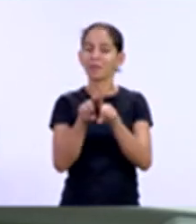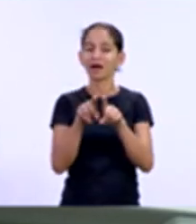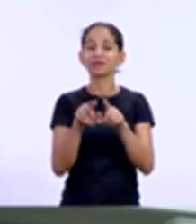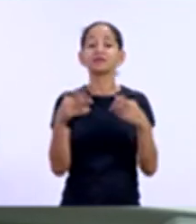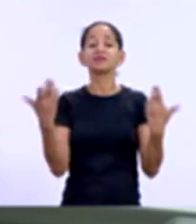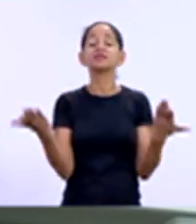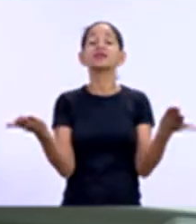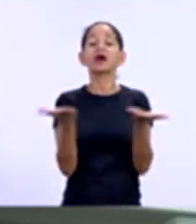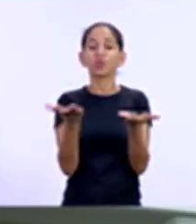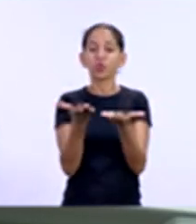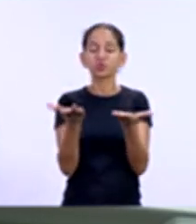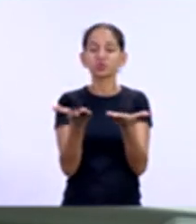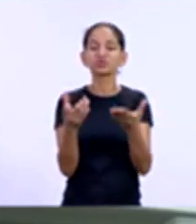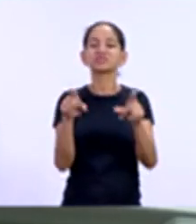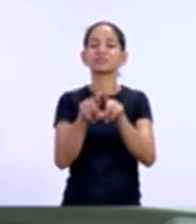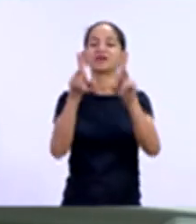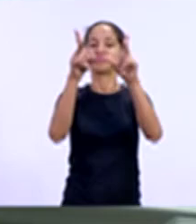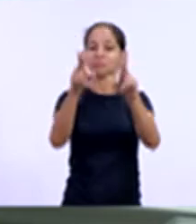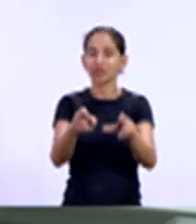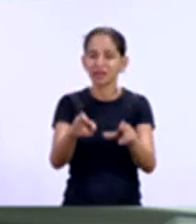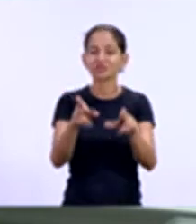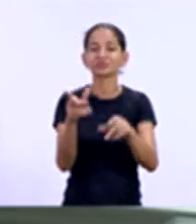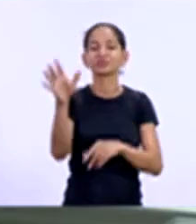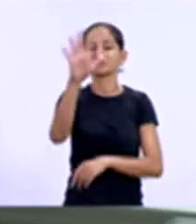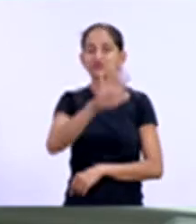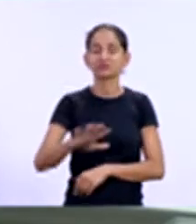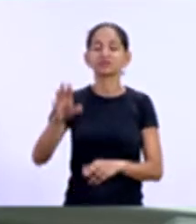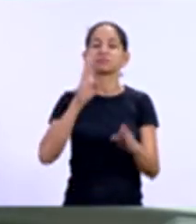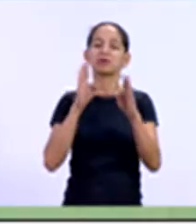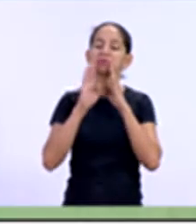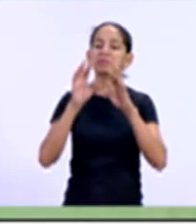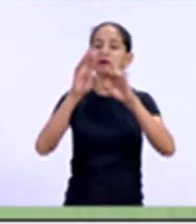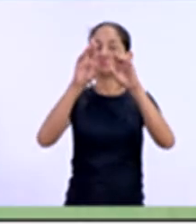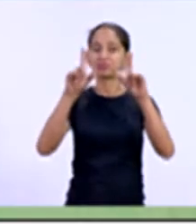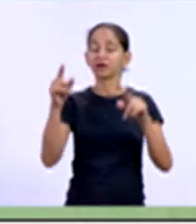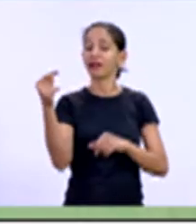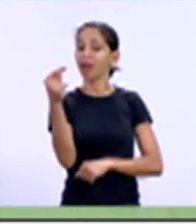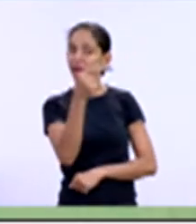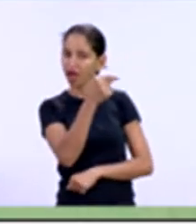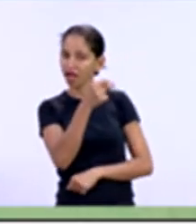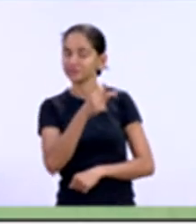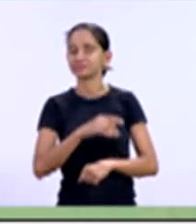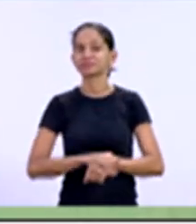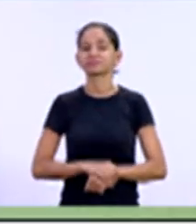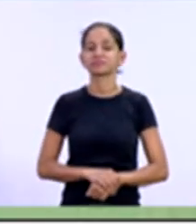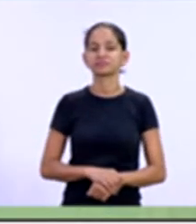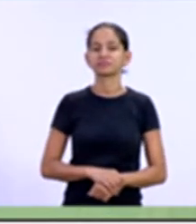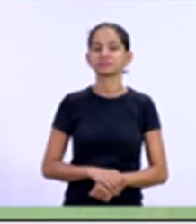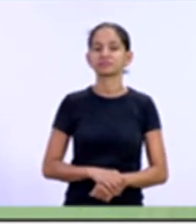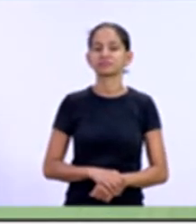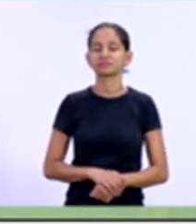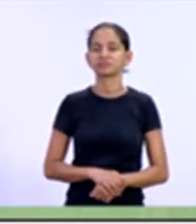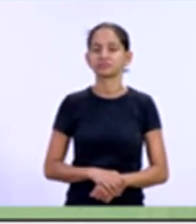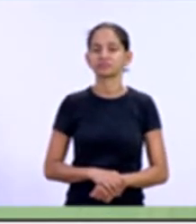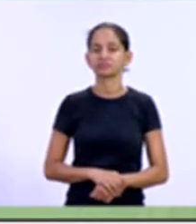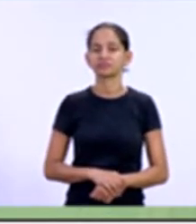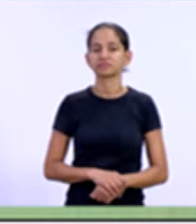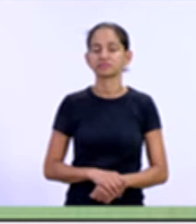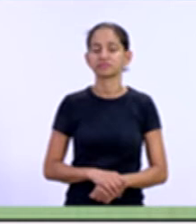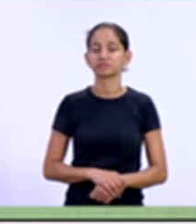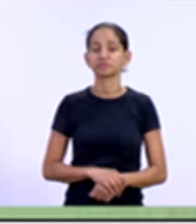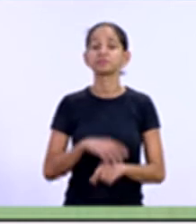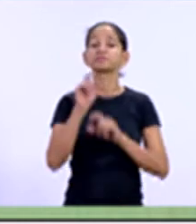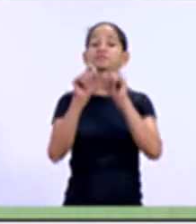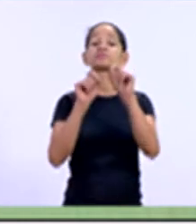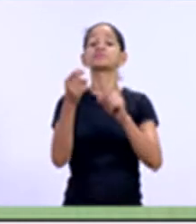redes sociais. O que são então essas redes sociais? As redes sociais, elas